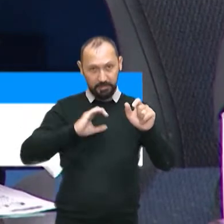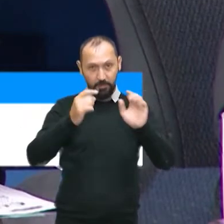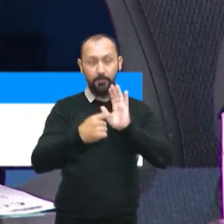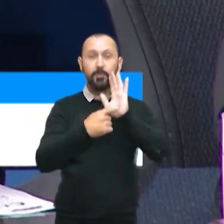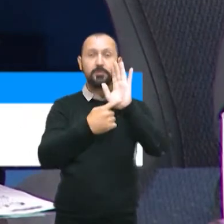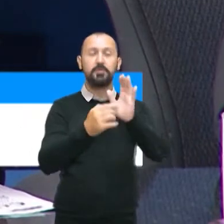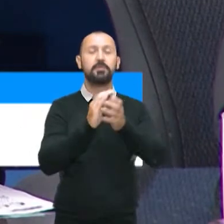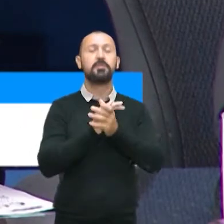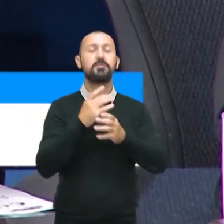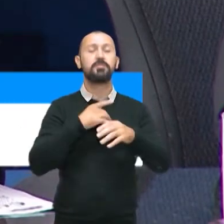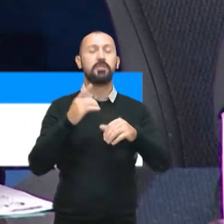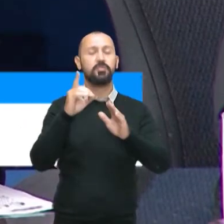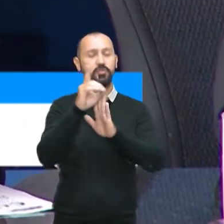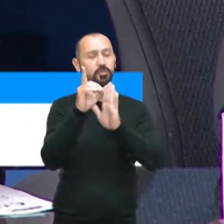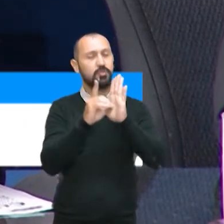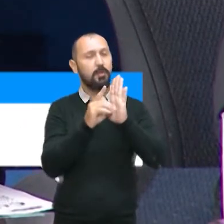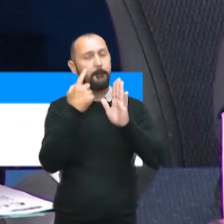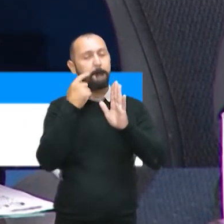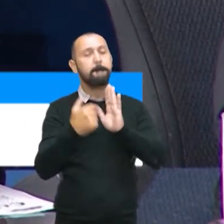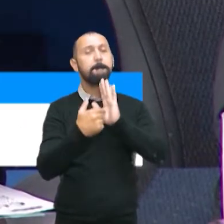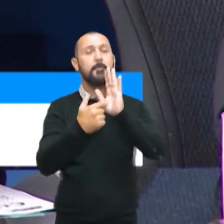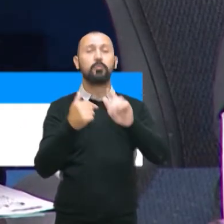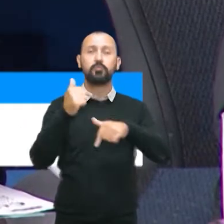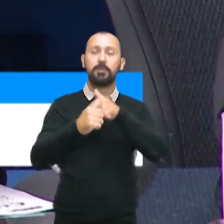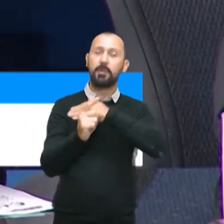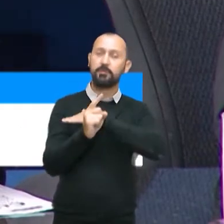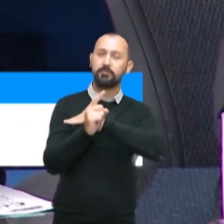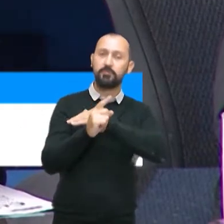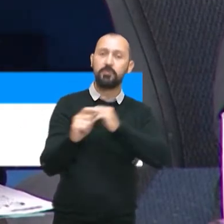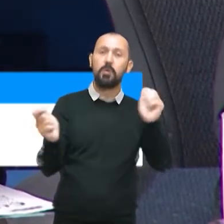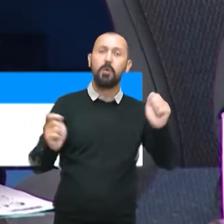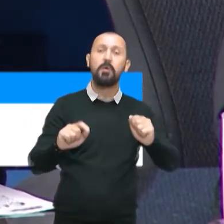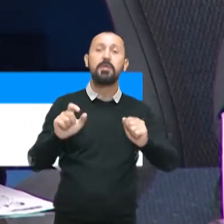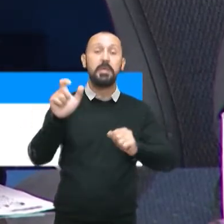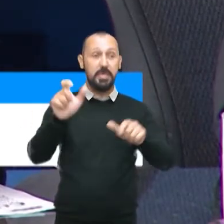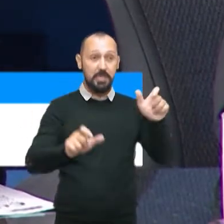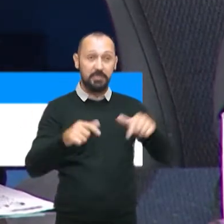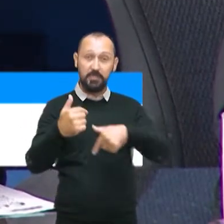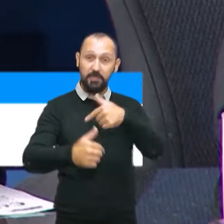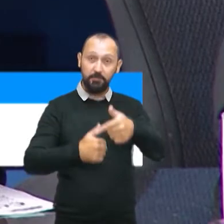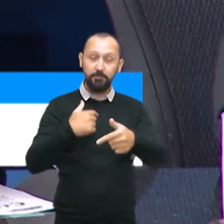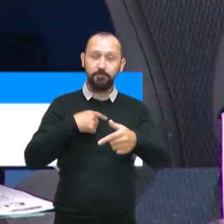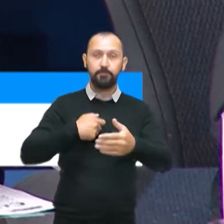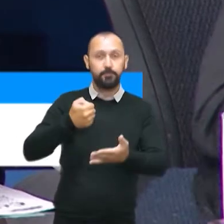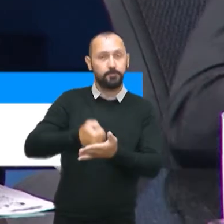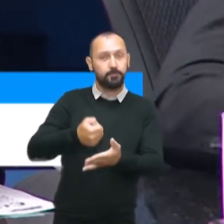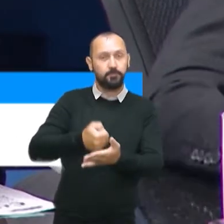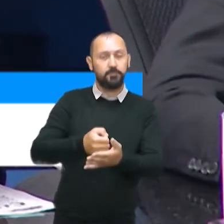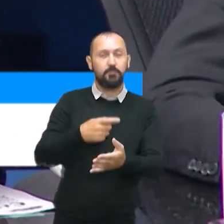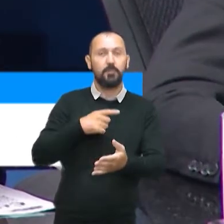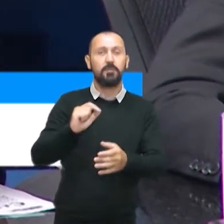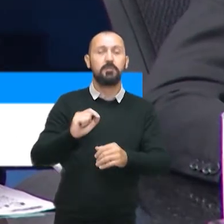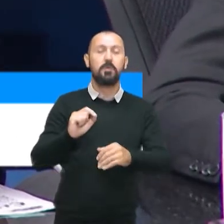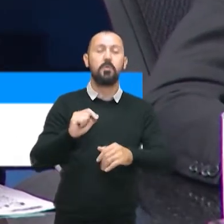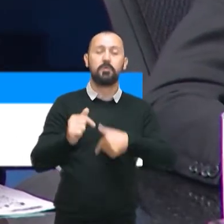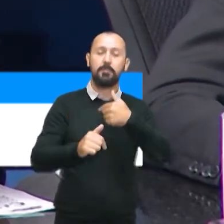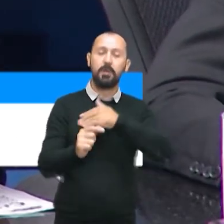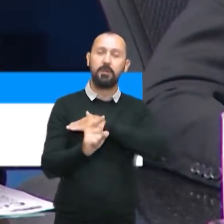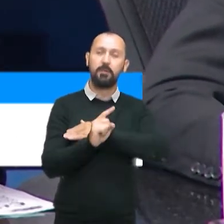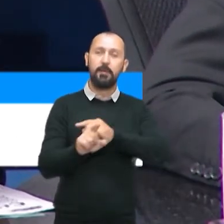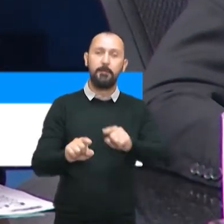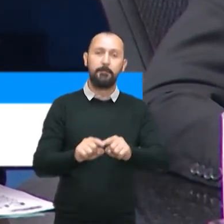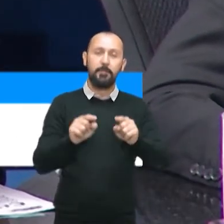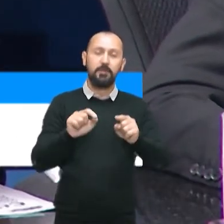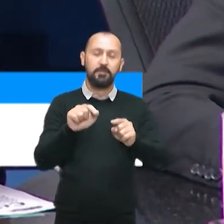diretrizes constitucionais de serviços públicos adequados e eficientes, que impõem aos prestadores a obrigação, o dever, rigorosamente, de manter serviço